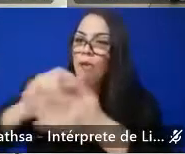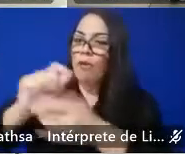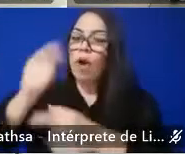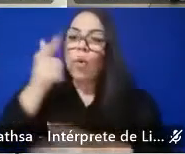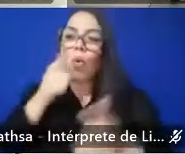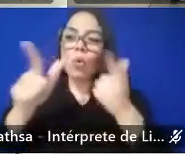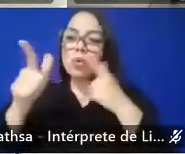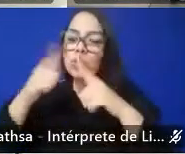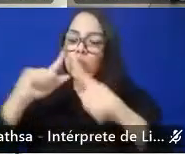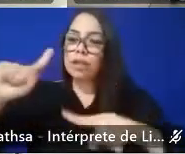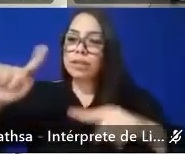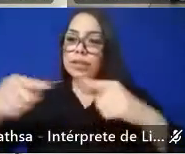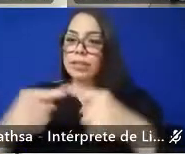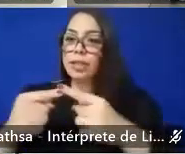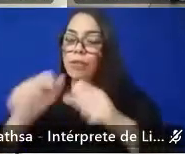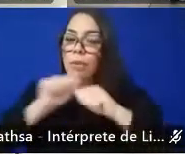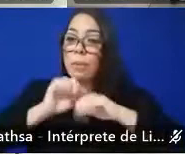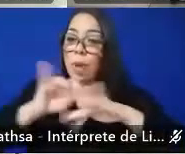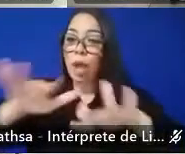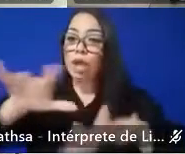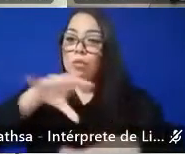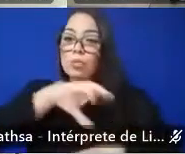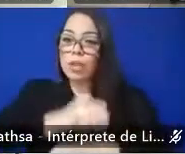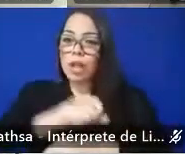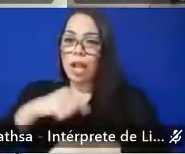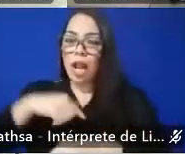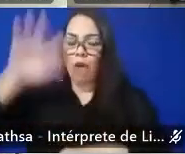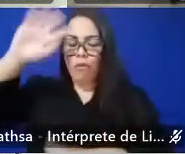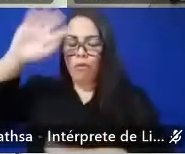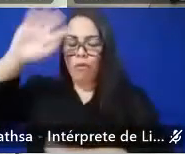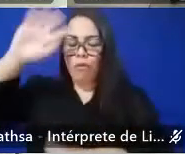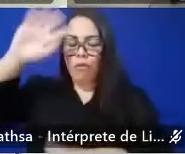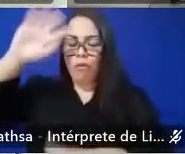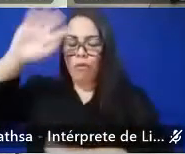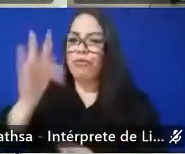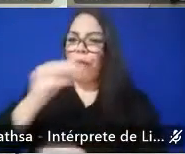flores antiga fé no ministério público